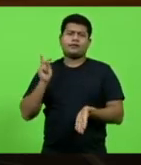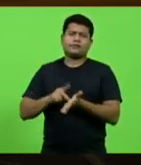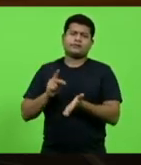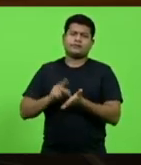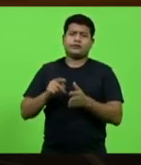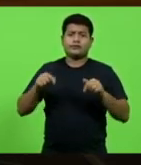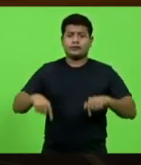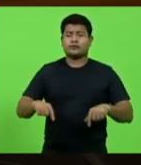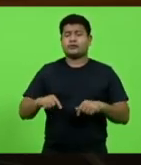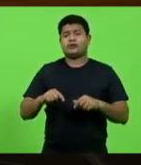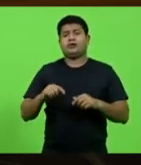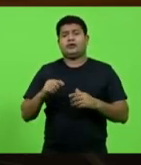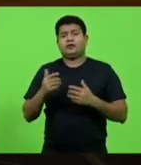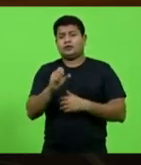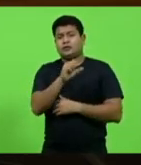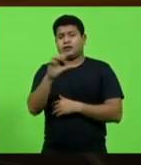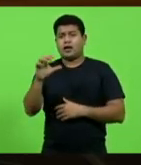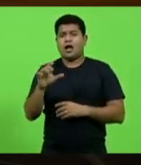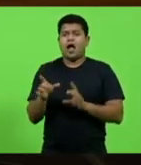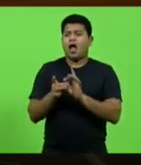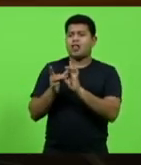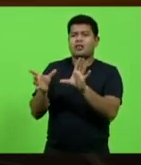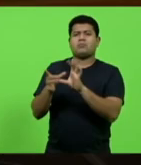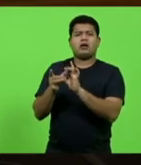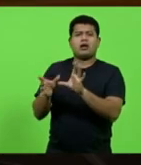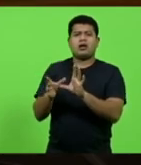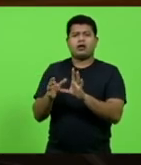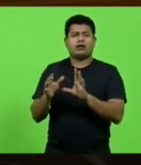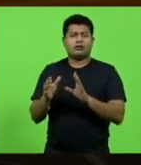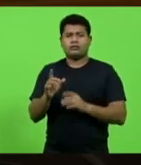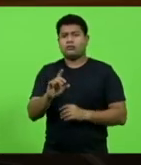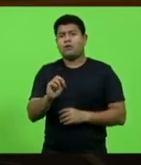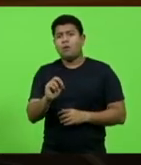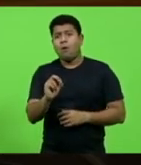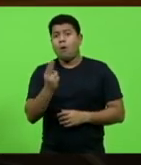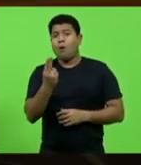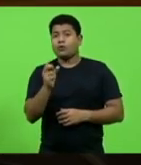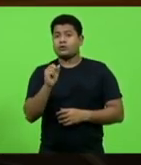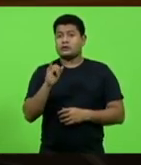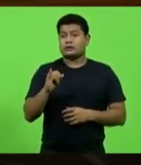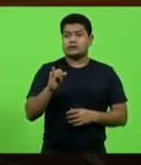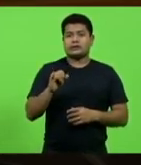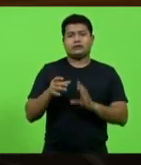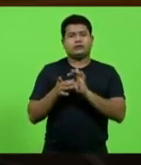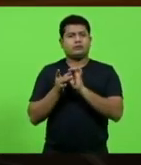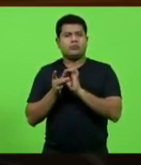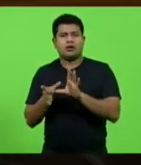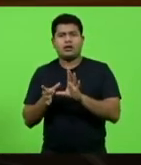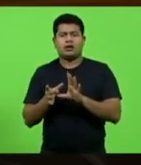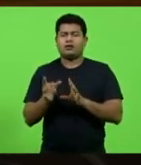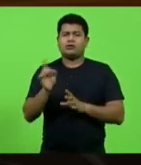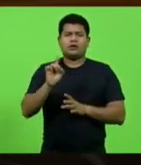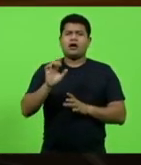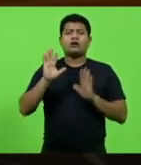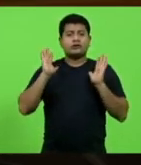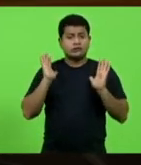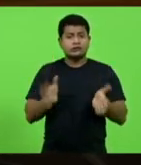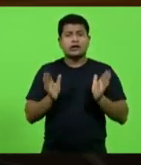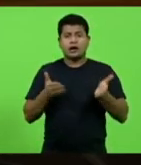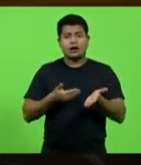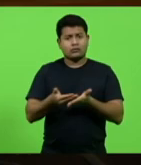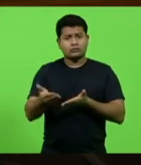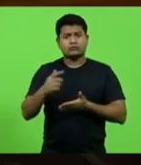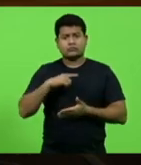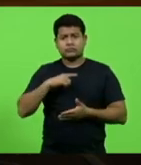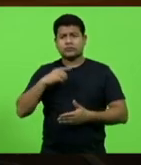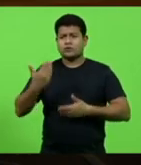o que falar em liberar a educação domiciliar ou se permitirmos a educação domiciliar. Ela já é uma realidade. E essa